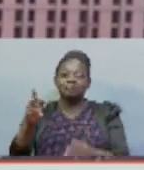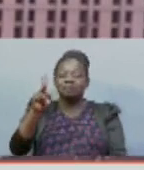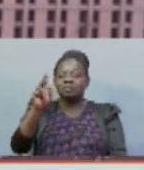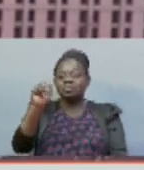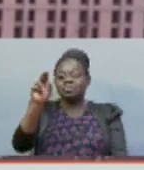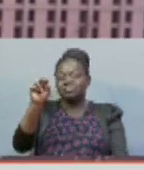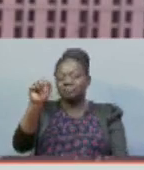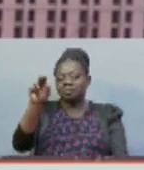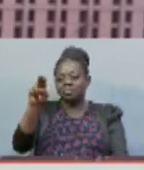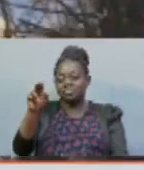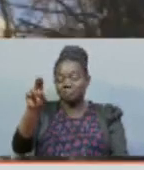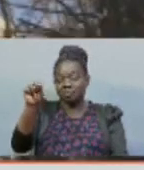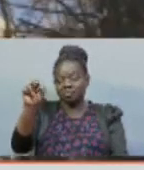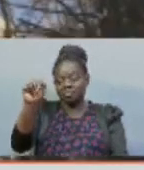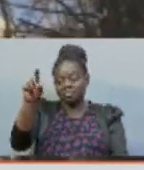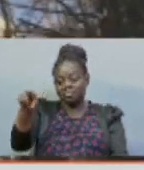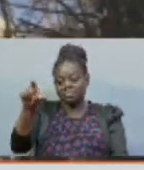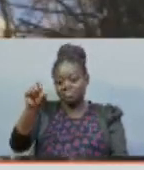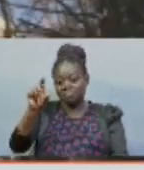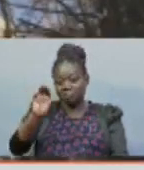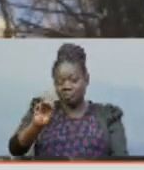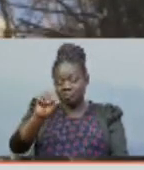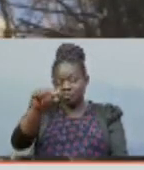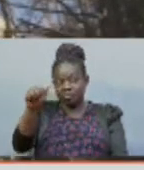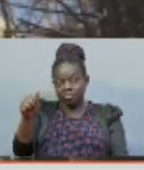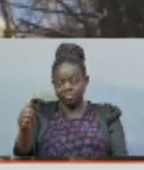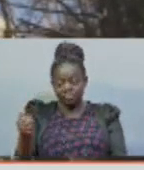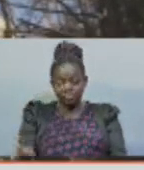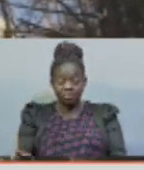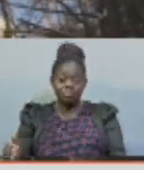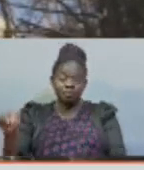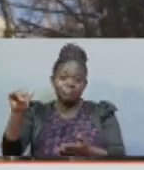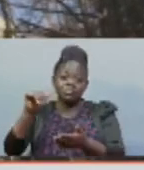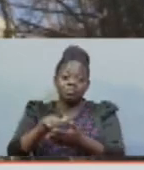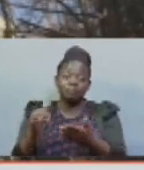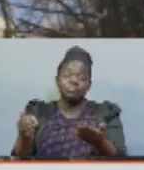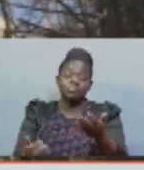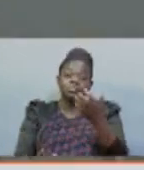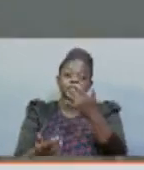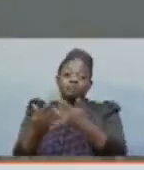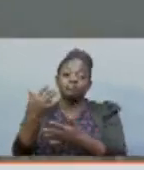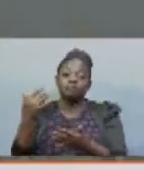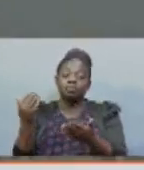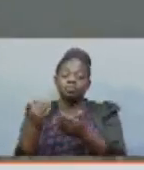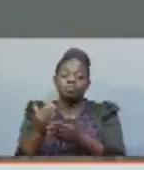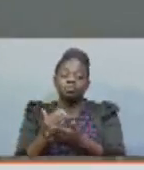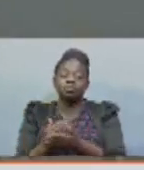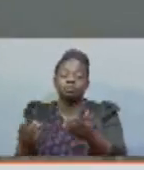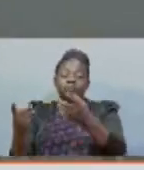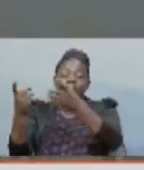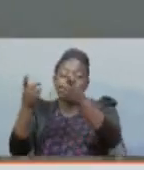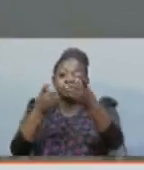Kiev, Odessa, Kiev, Mariupol. Kakiv nebirala. Sabe que ninguém chama Mariupol. Chico tomou o remisinga. Chico viu